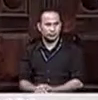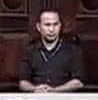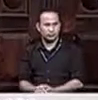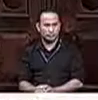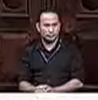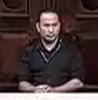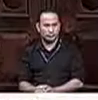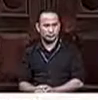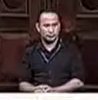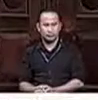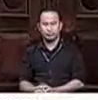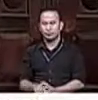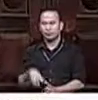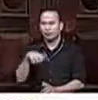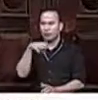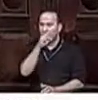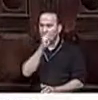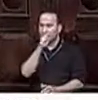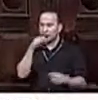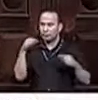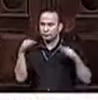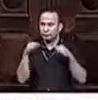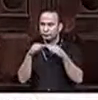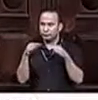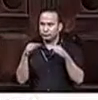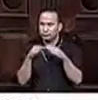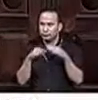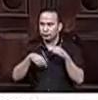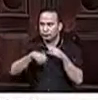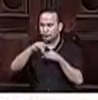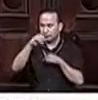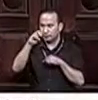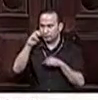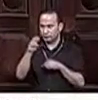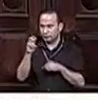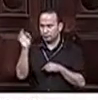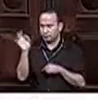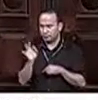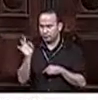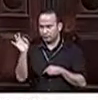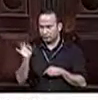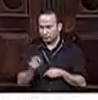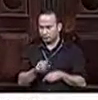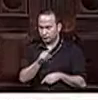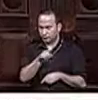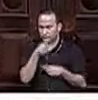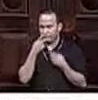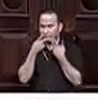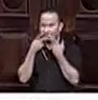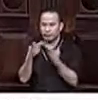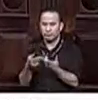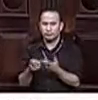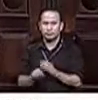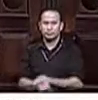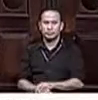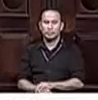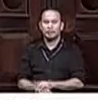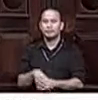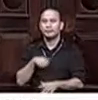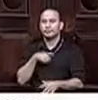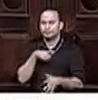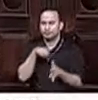rápida, deputado, concordando com 95% da sua intervenção, mas cabe sempre a